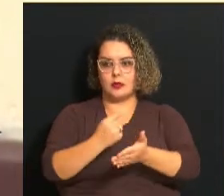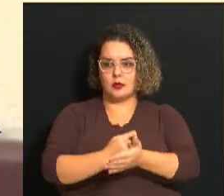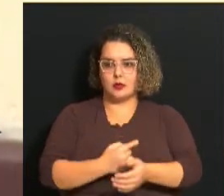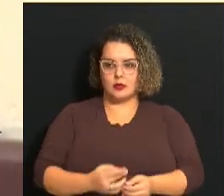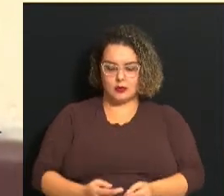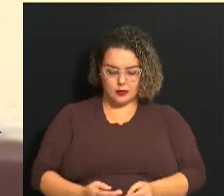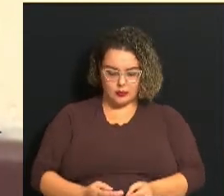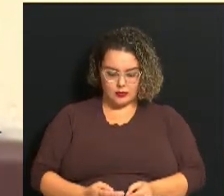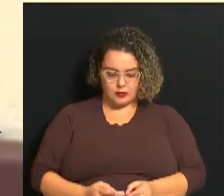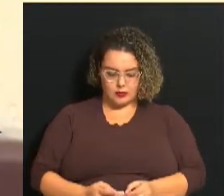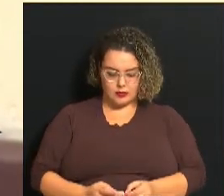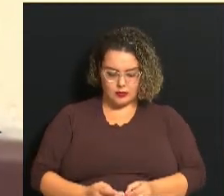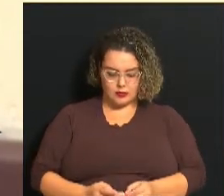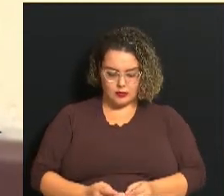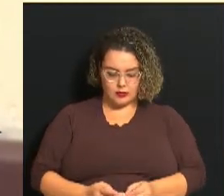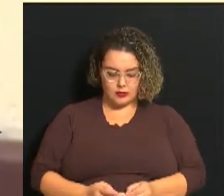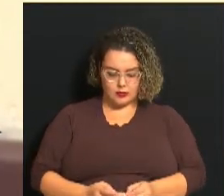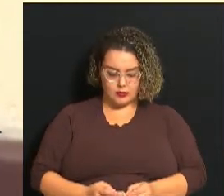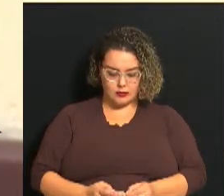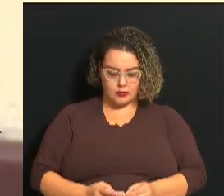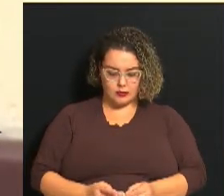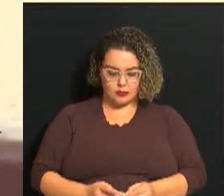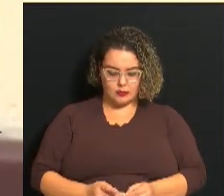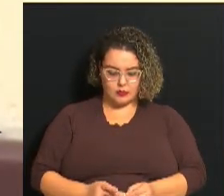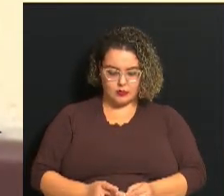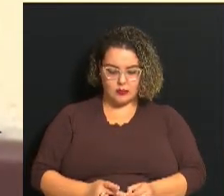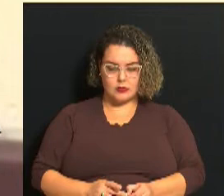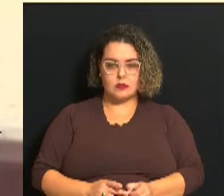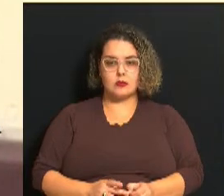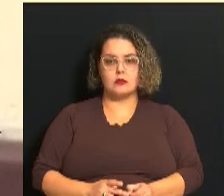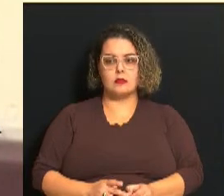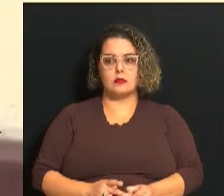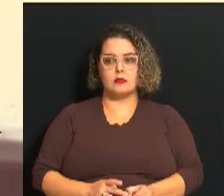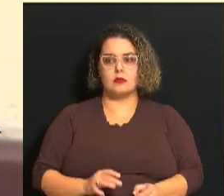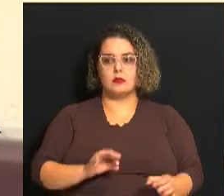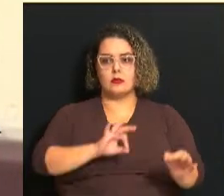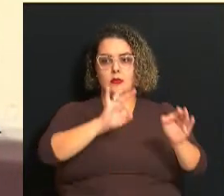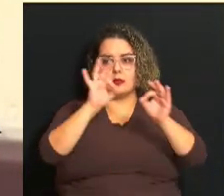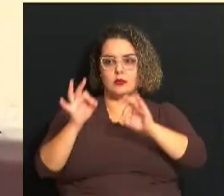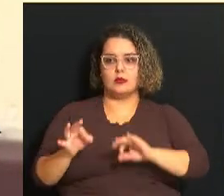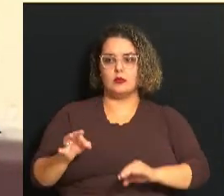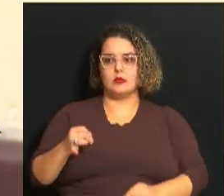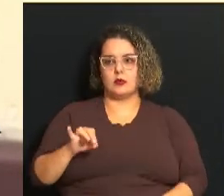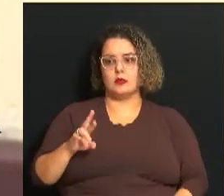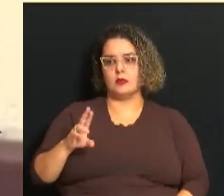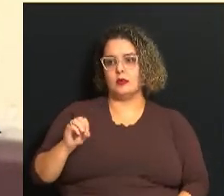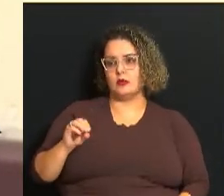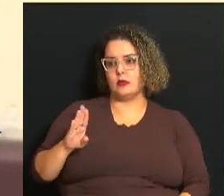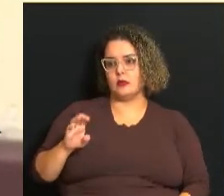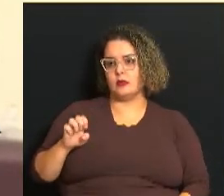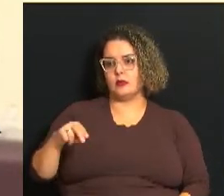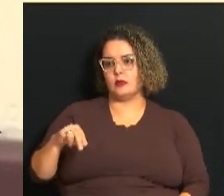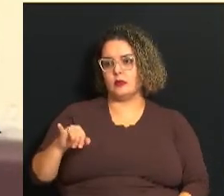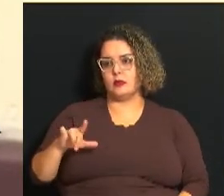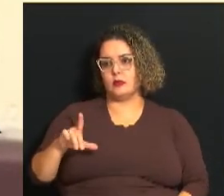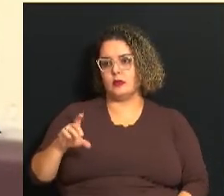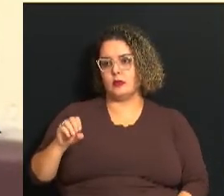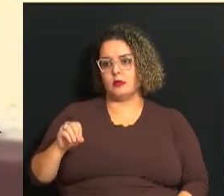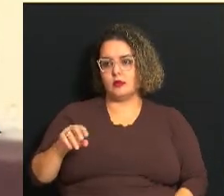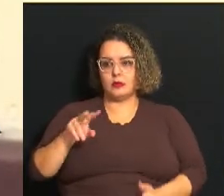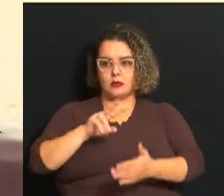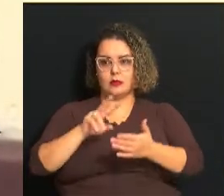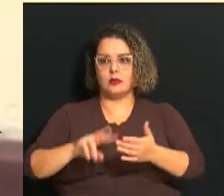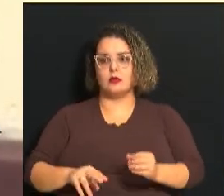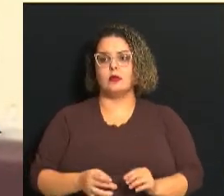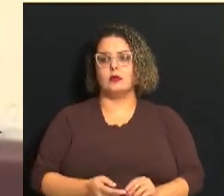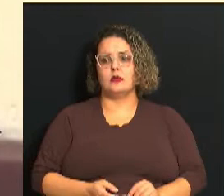aqui do pessoal que tá assistindo tá E aí depois eu robenildo quiser fazer fala tá ouvindo eu vou ler porque aí